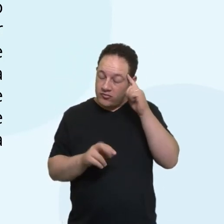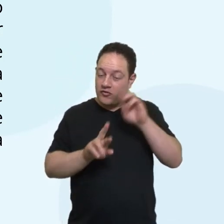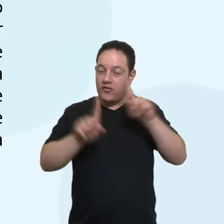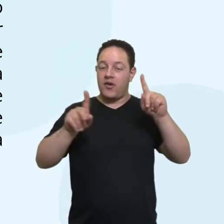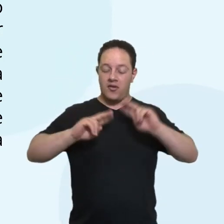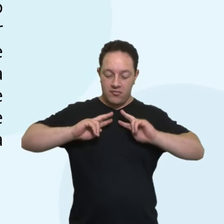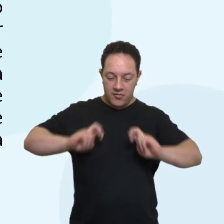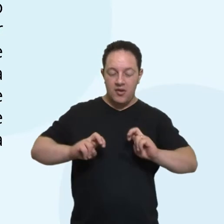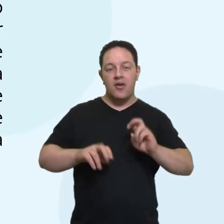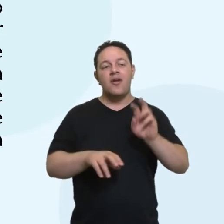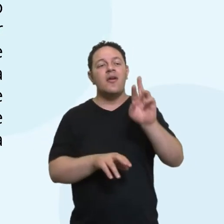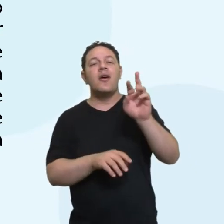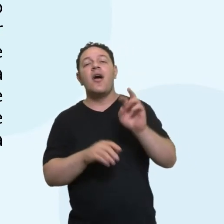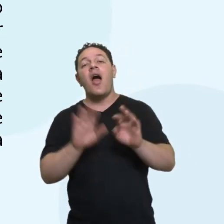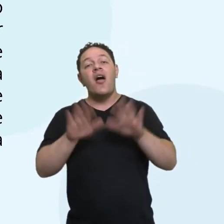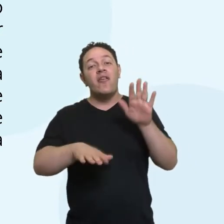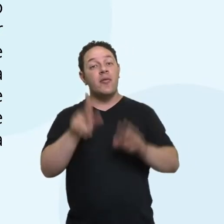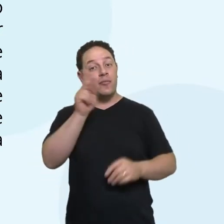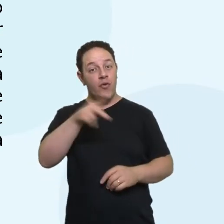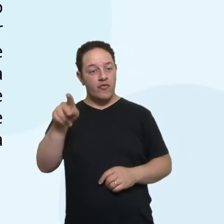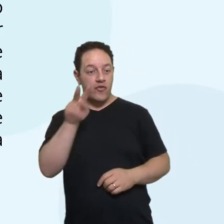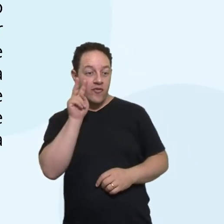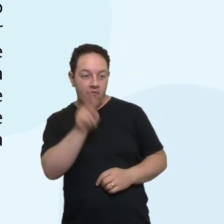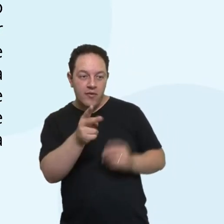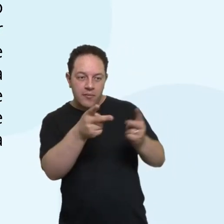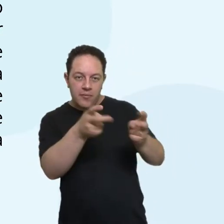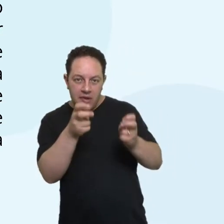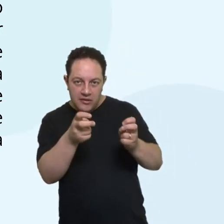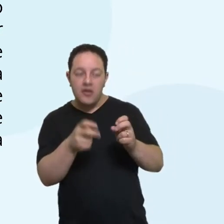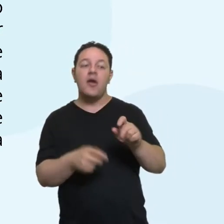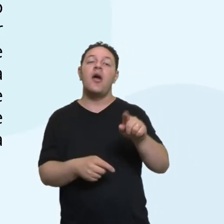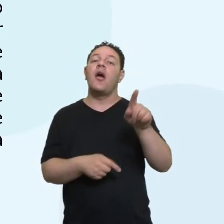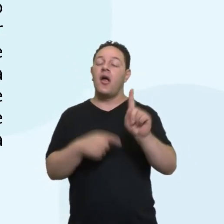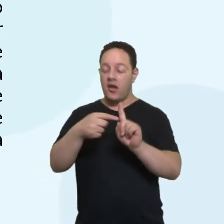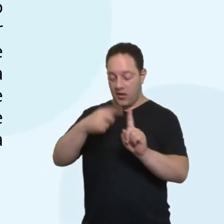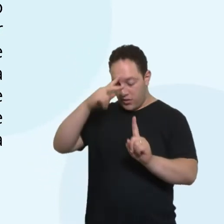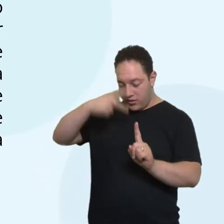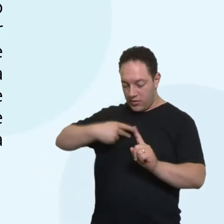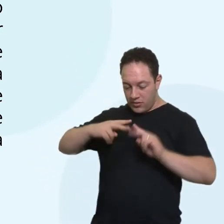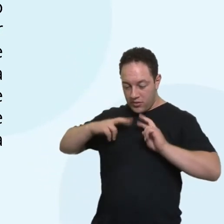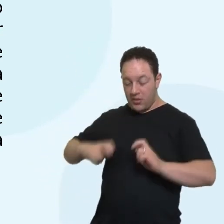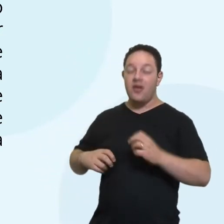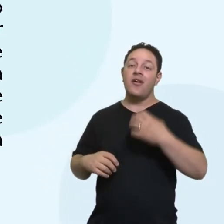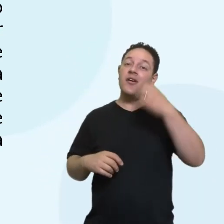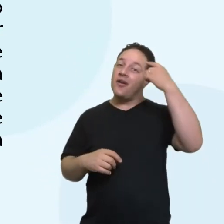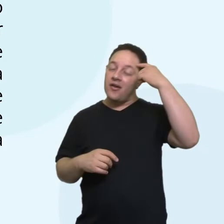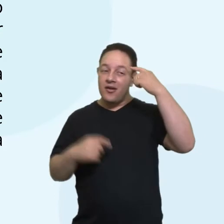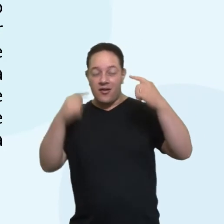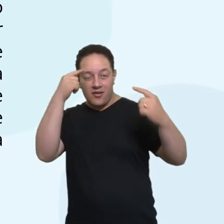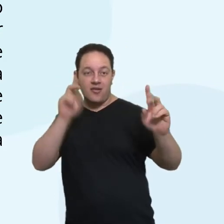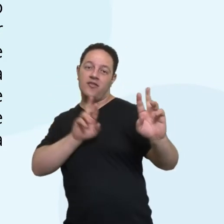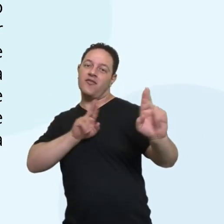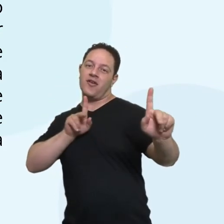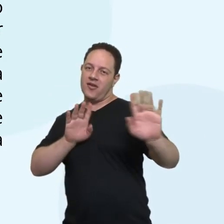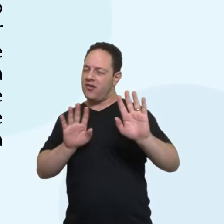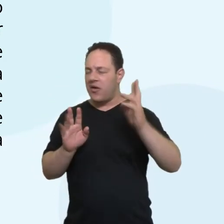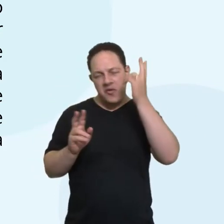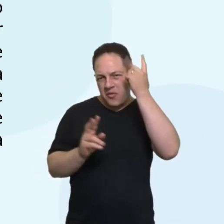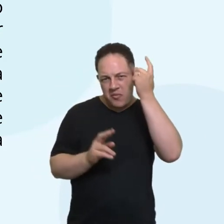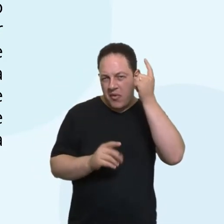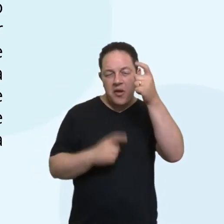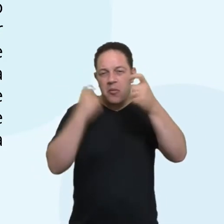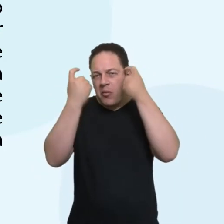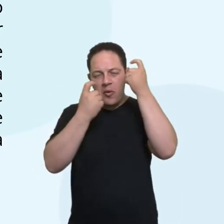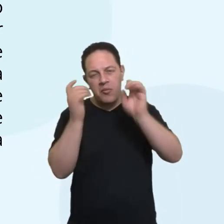próprio estudante sobre si mesmo e sobre as pessoas que o cercam tudo bem Então é só um ponto de atenção